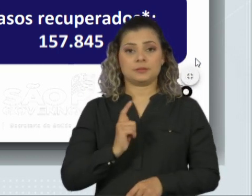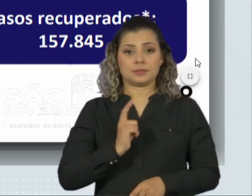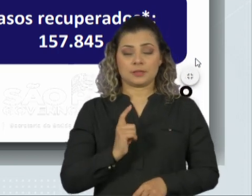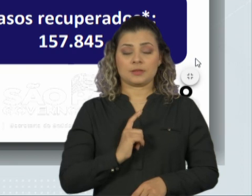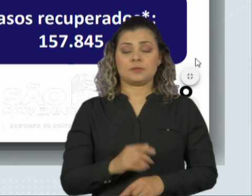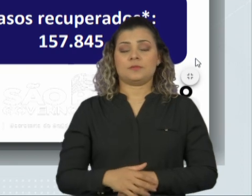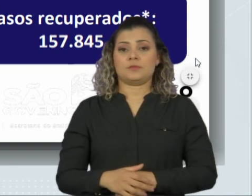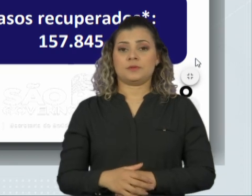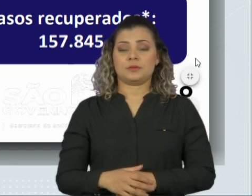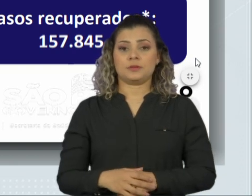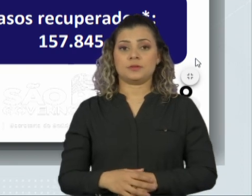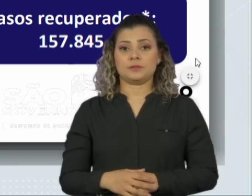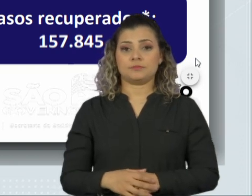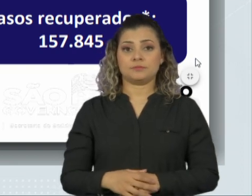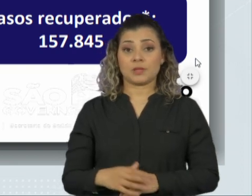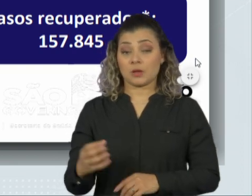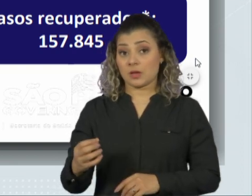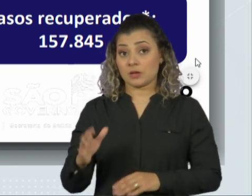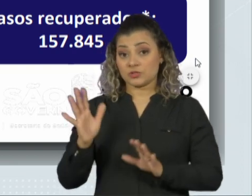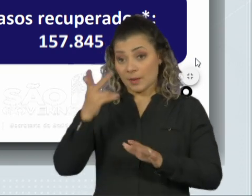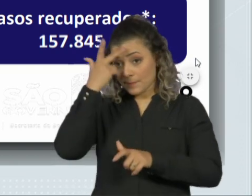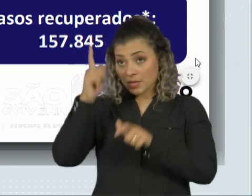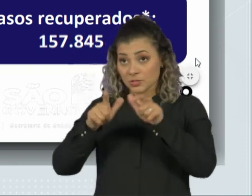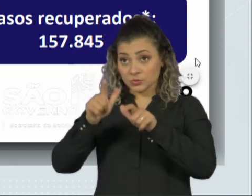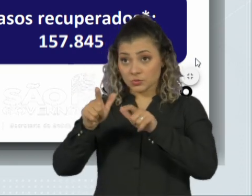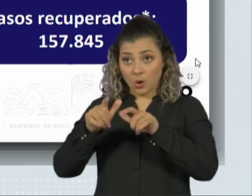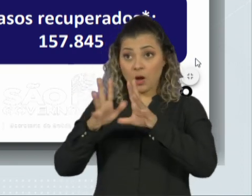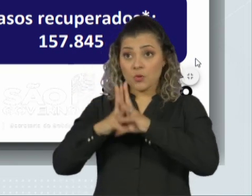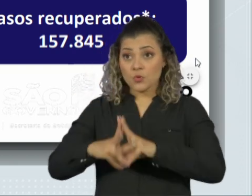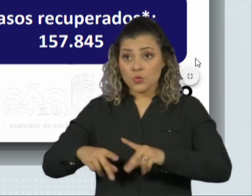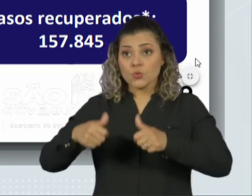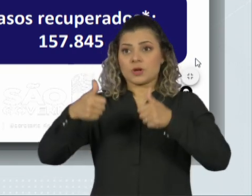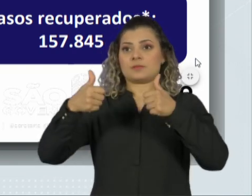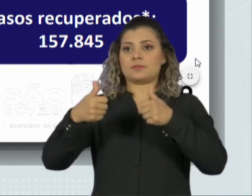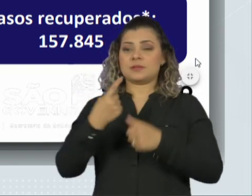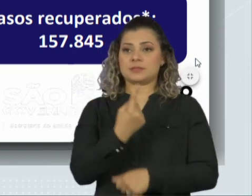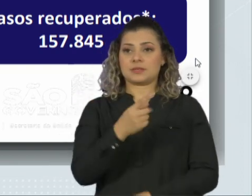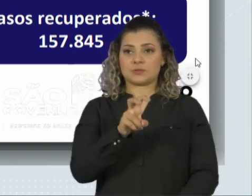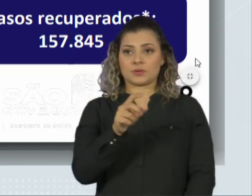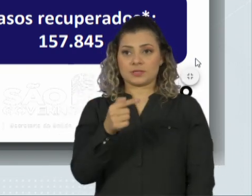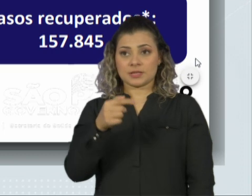Esses casos recuperados que está abaixo,